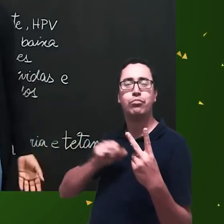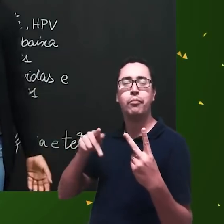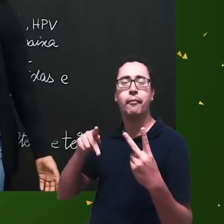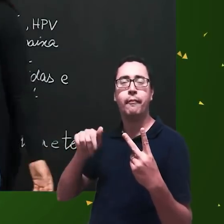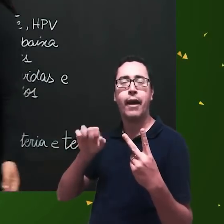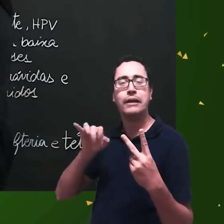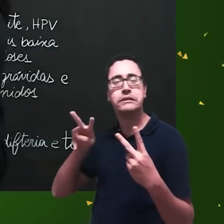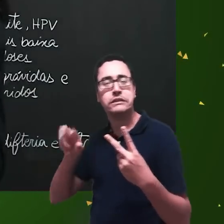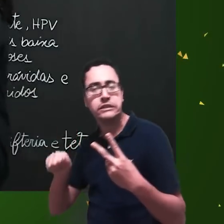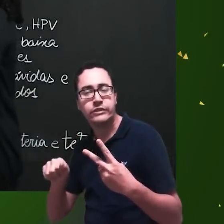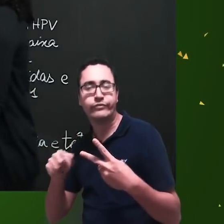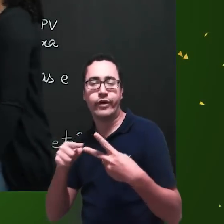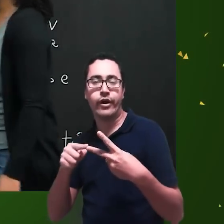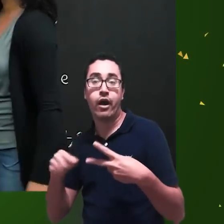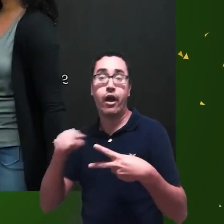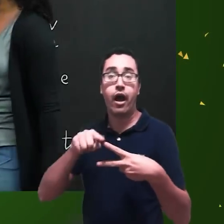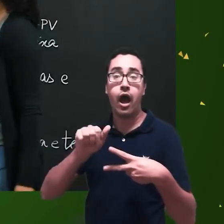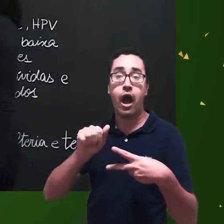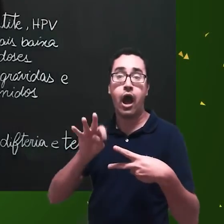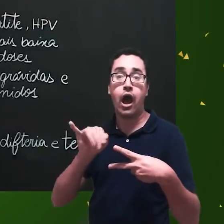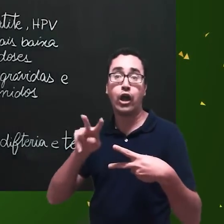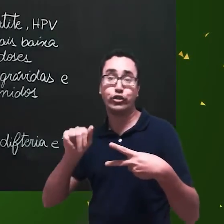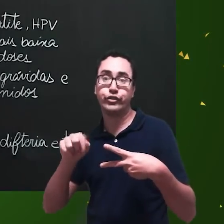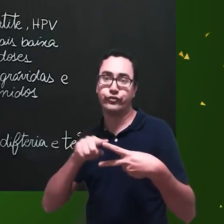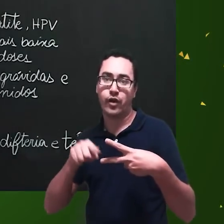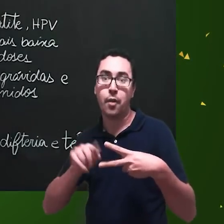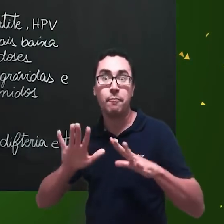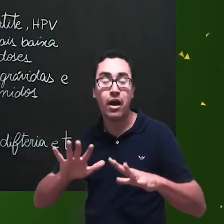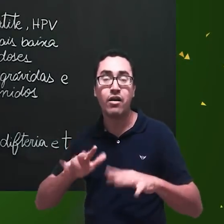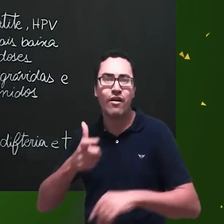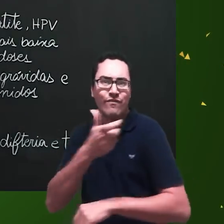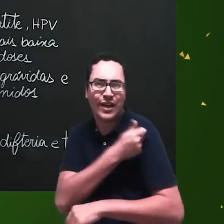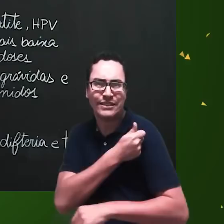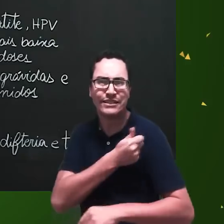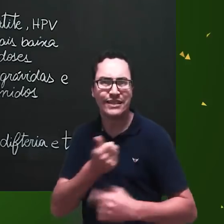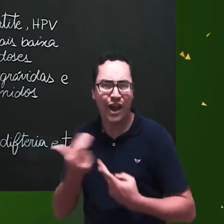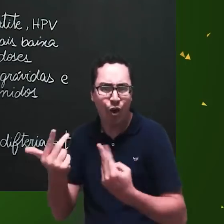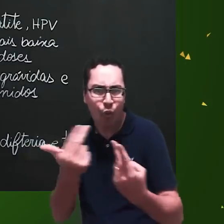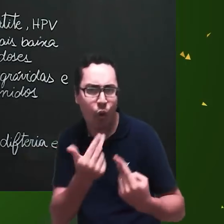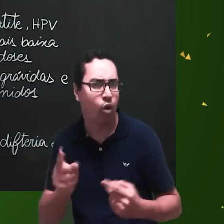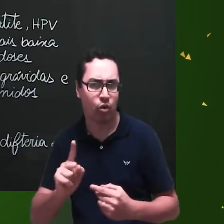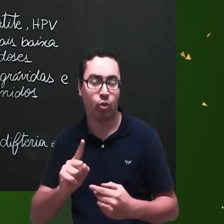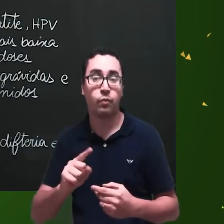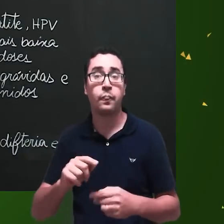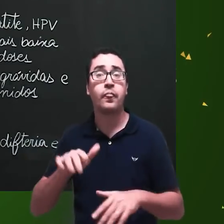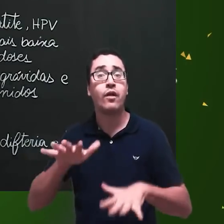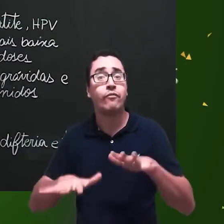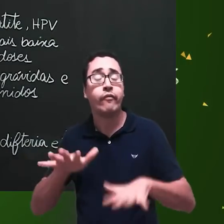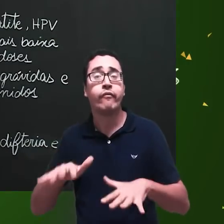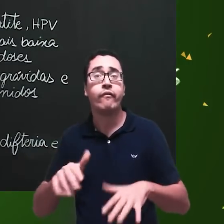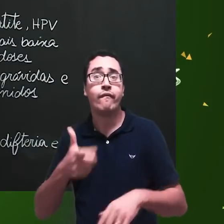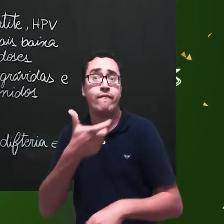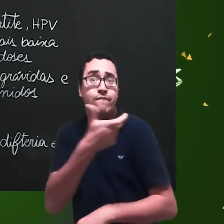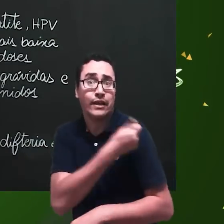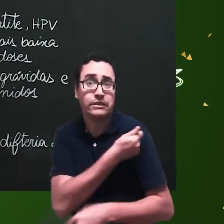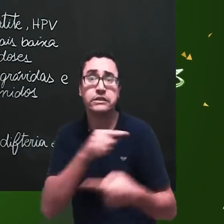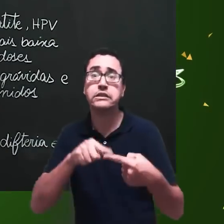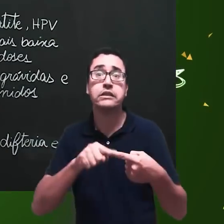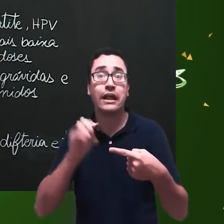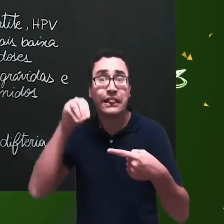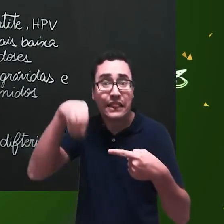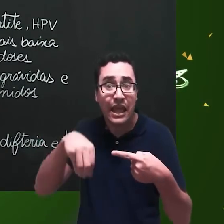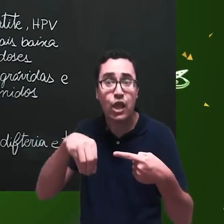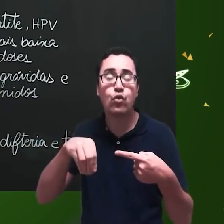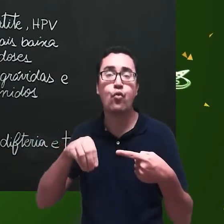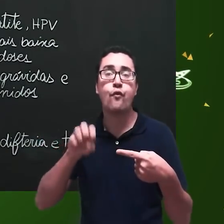são iguais. Nós podemos dividir as vacinas, então, entre uma vacina que usa um vírus vivo, aí você fica já, vírus